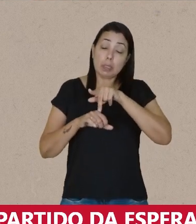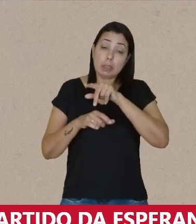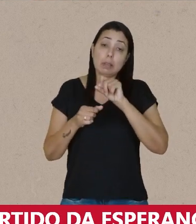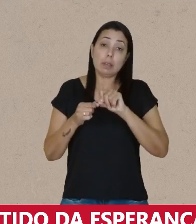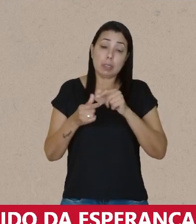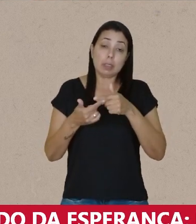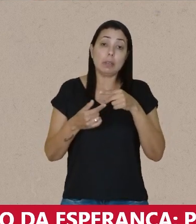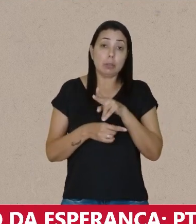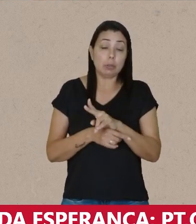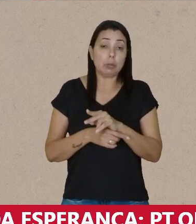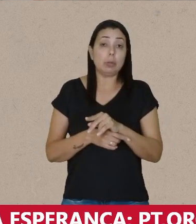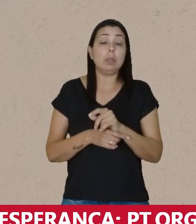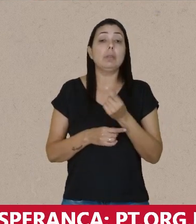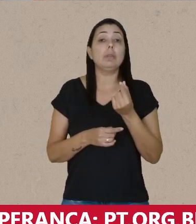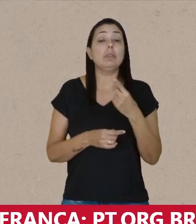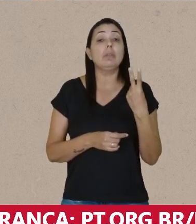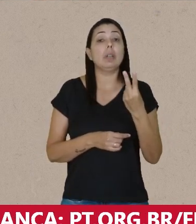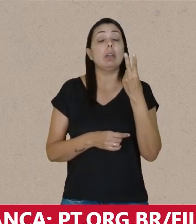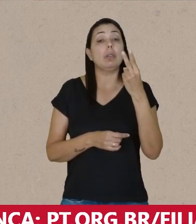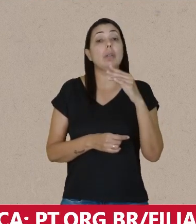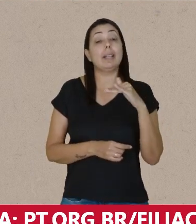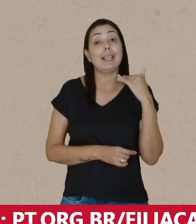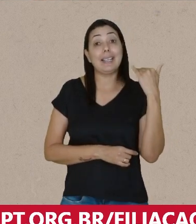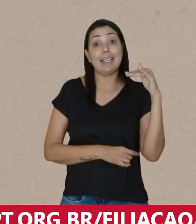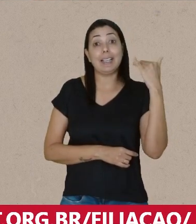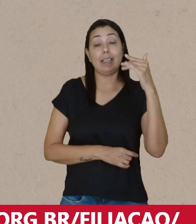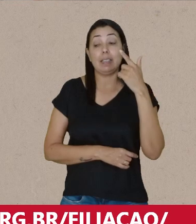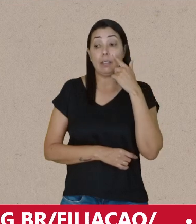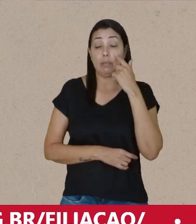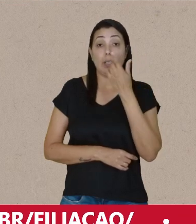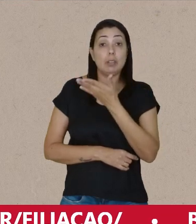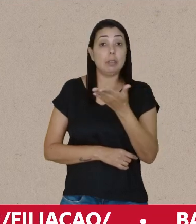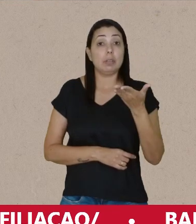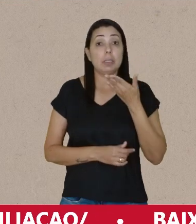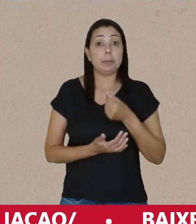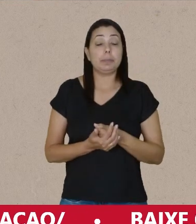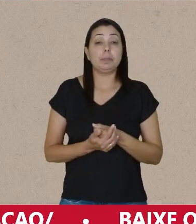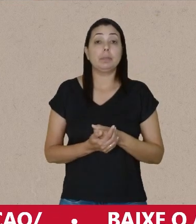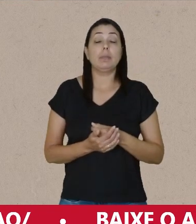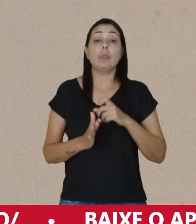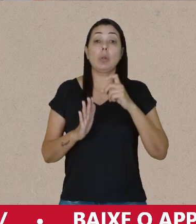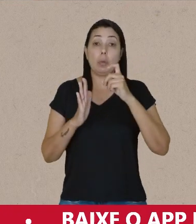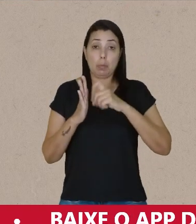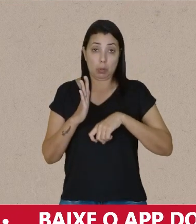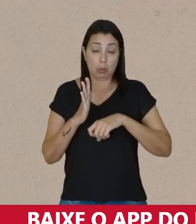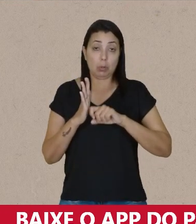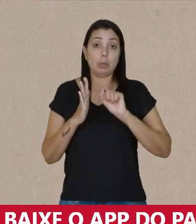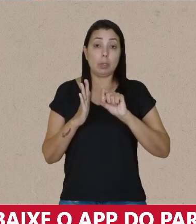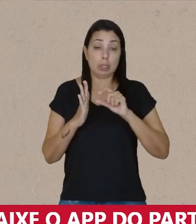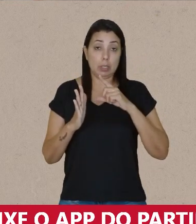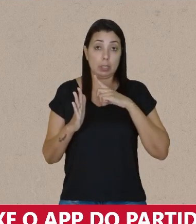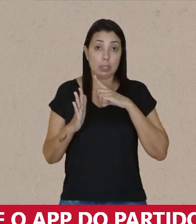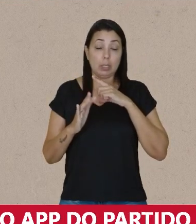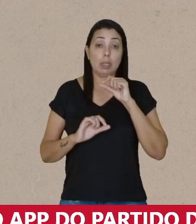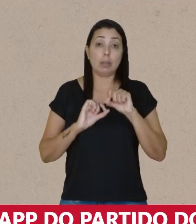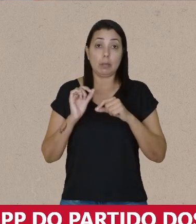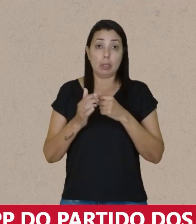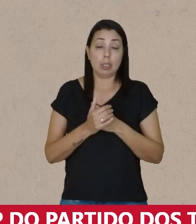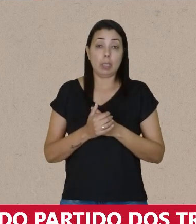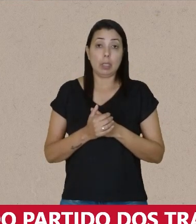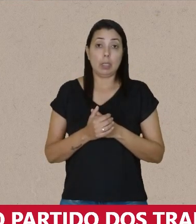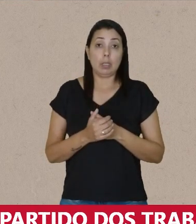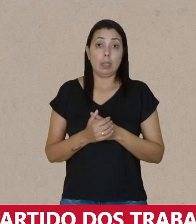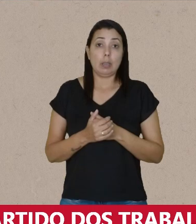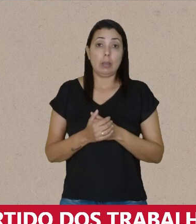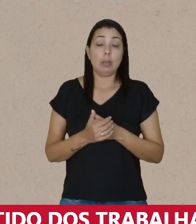que mantém os preços dos alimentos elevados. Então, veja que essa inflação, ela tem a mão,